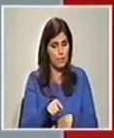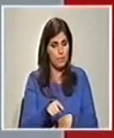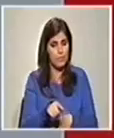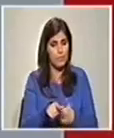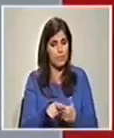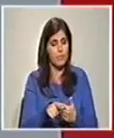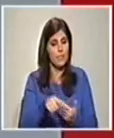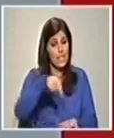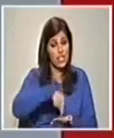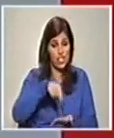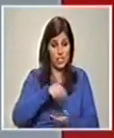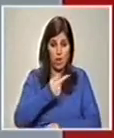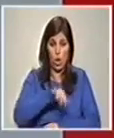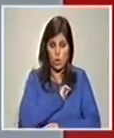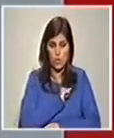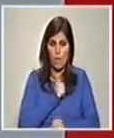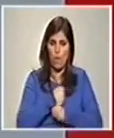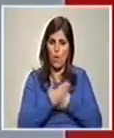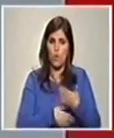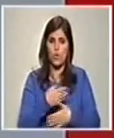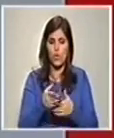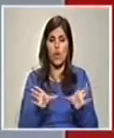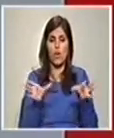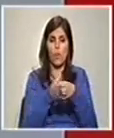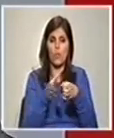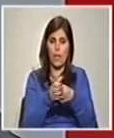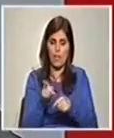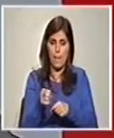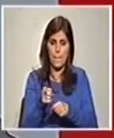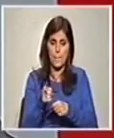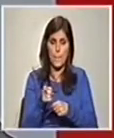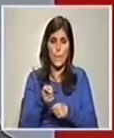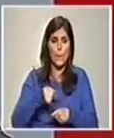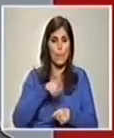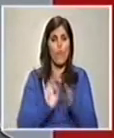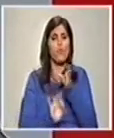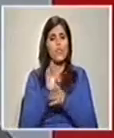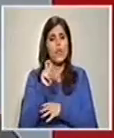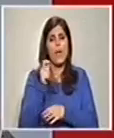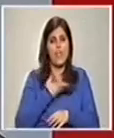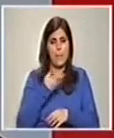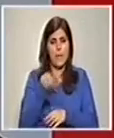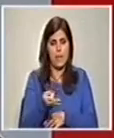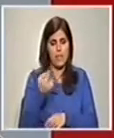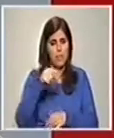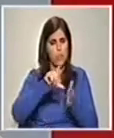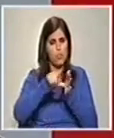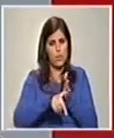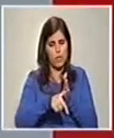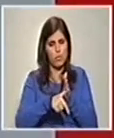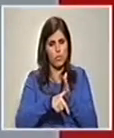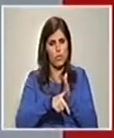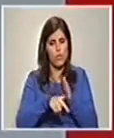a nós exigir está a funcionar a nível comunitário, não é? Nós na Fundação EDP temos um projeto que é o Hub